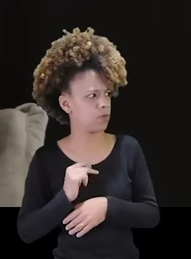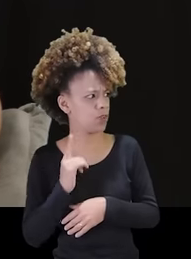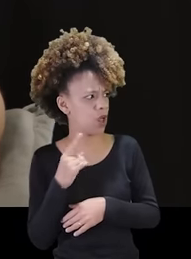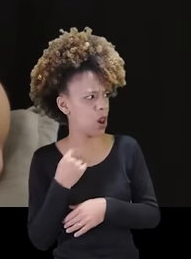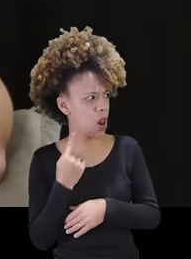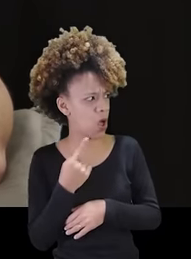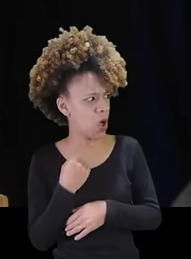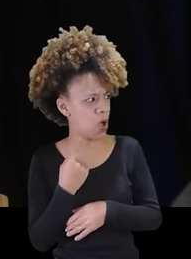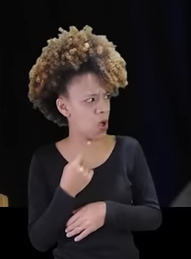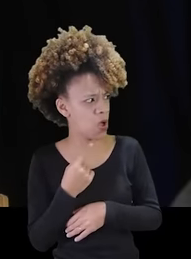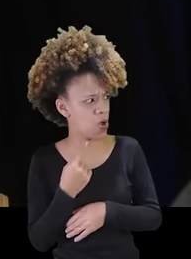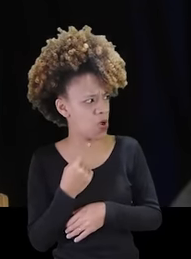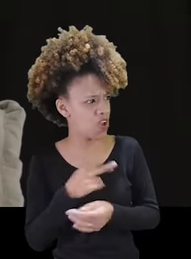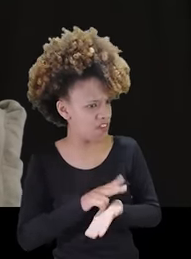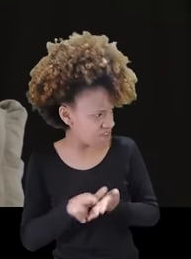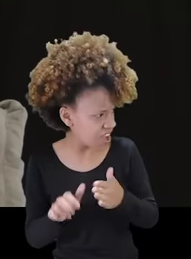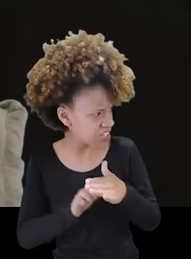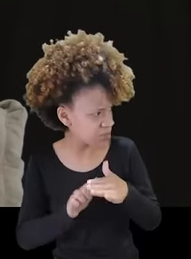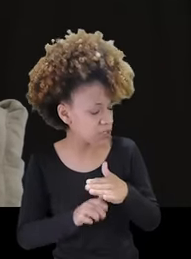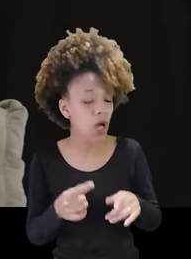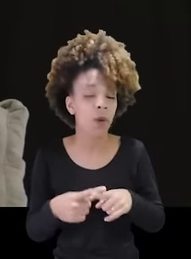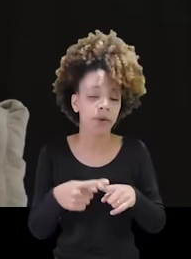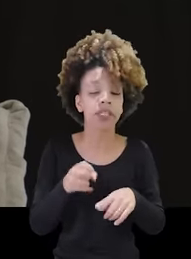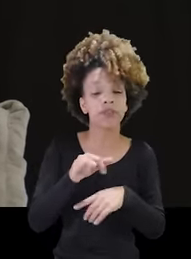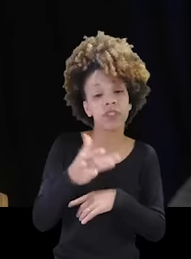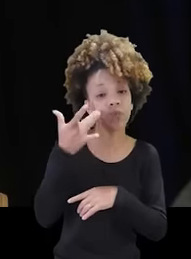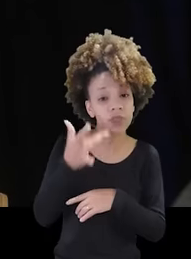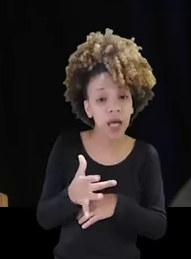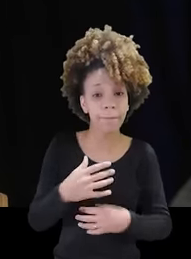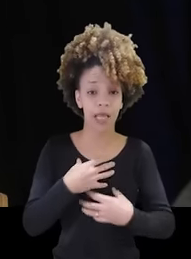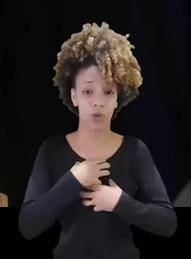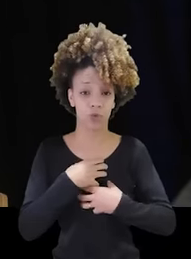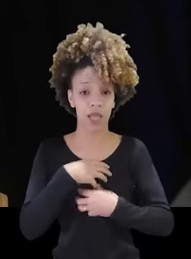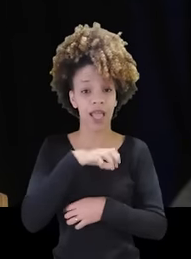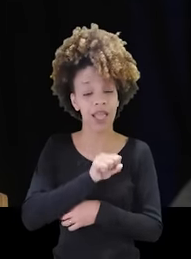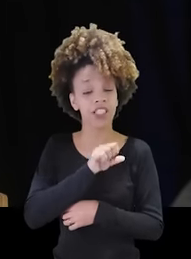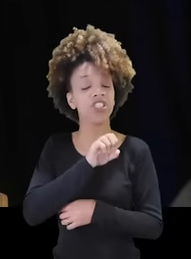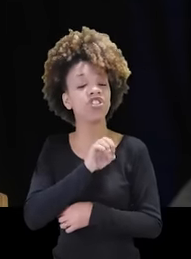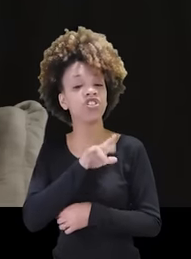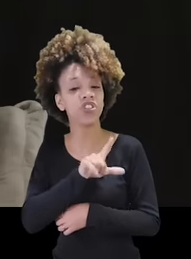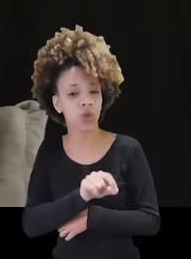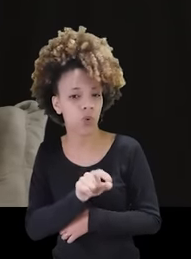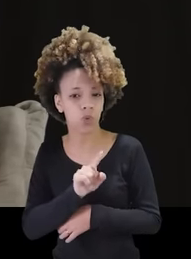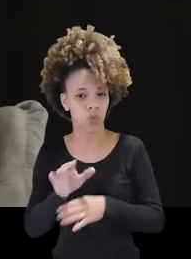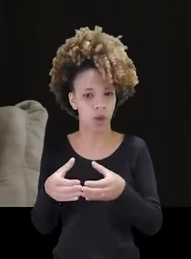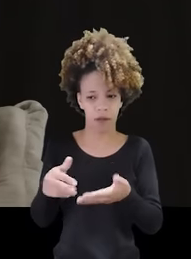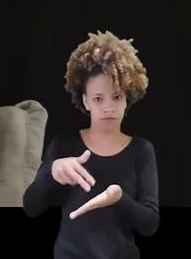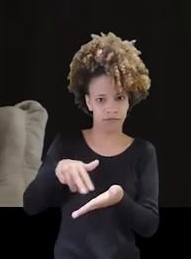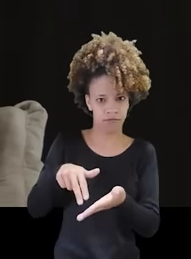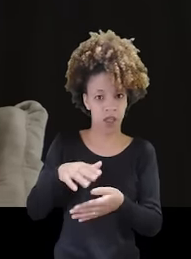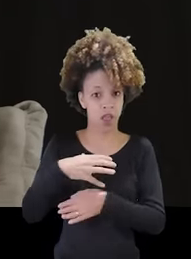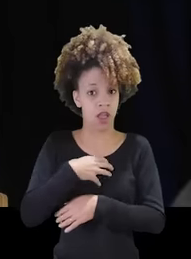que louco porque o k-pop para quem não sabe é um estilo não é que é uma banda né Não não é estilo Então tem um recrutador